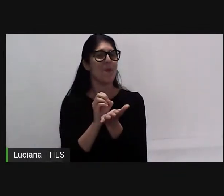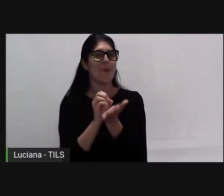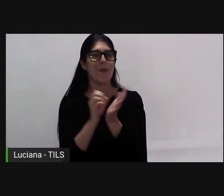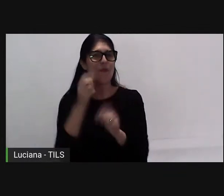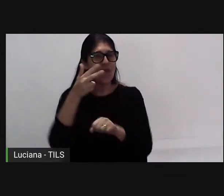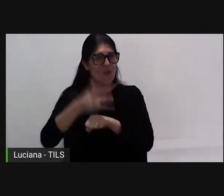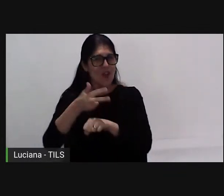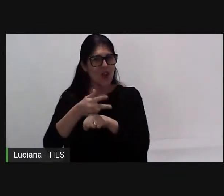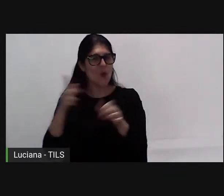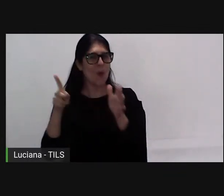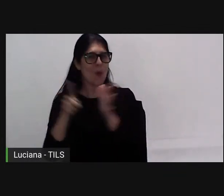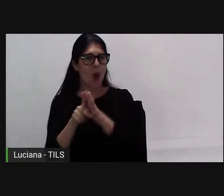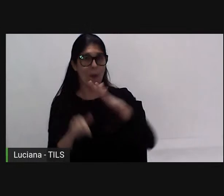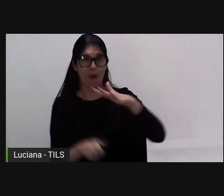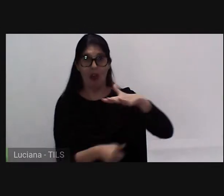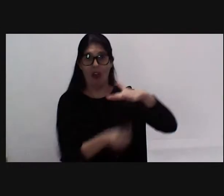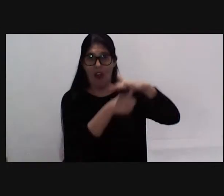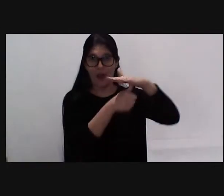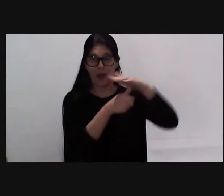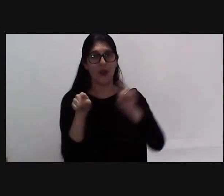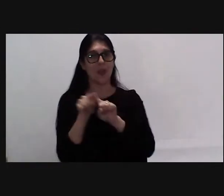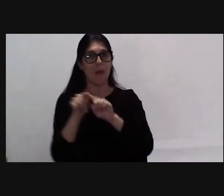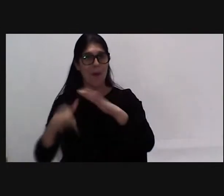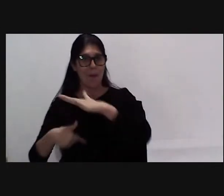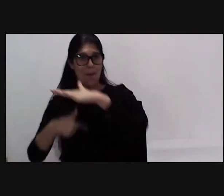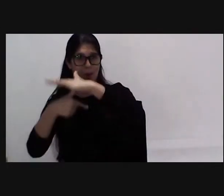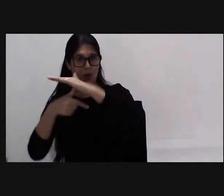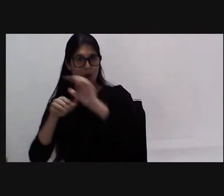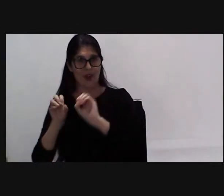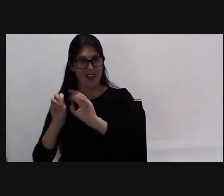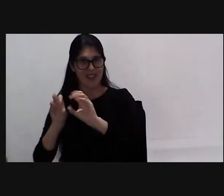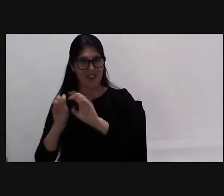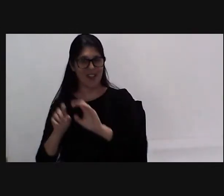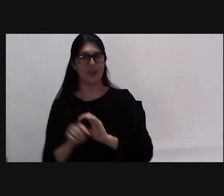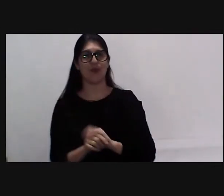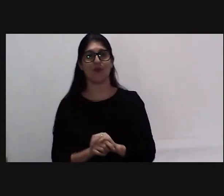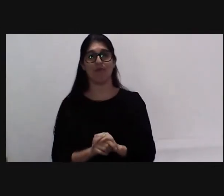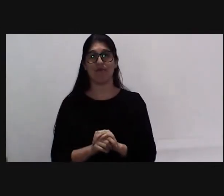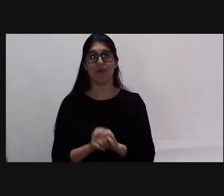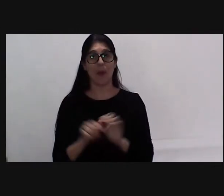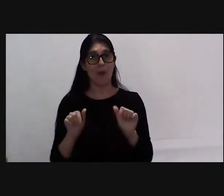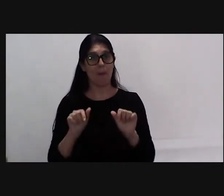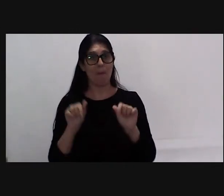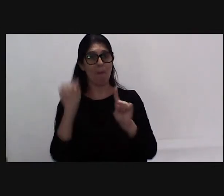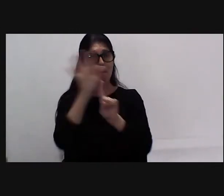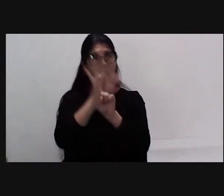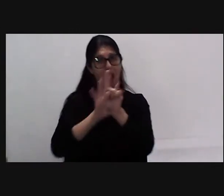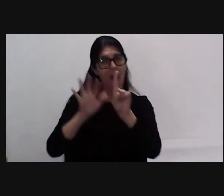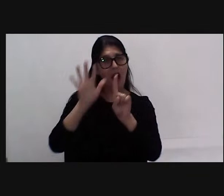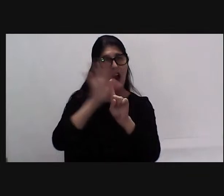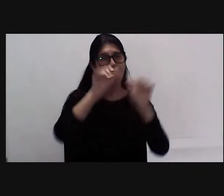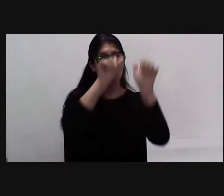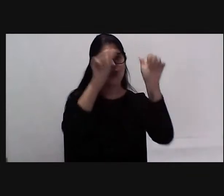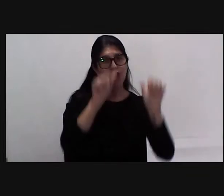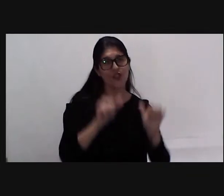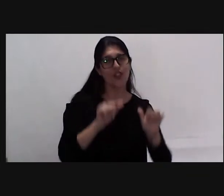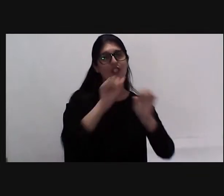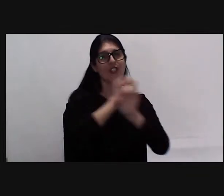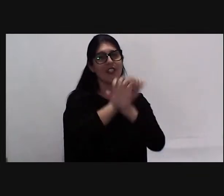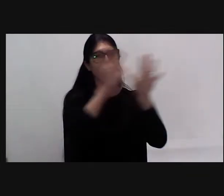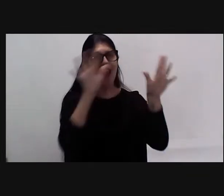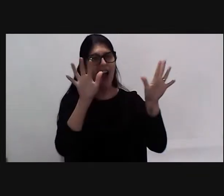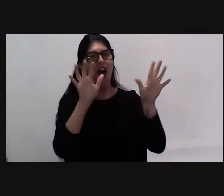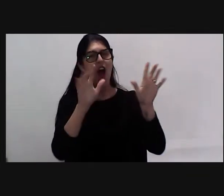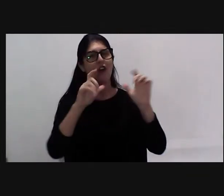reitor e do nosso pró-reitor de ensino. Então, a imagem em primeiro plano, em ambiente claro, com janela lateral